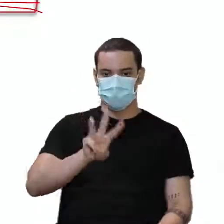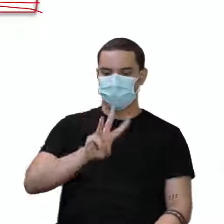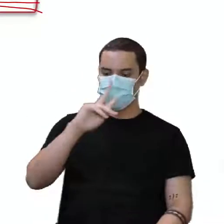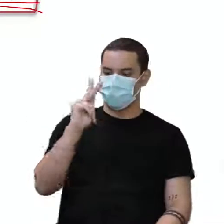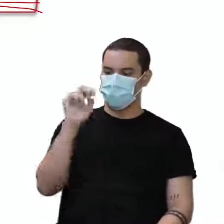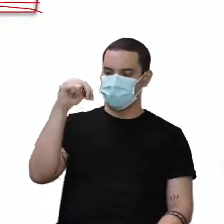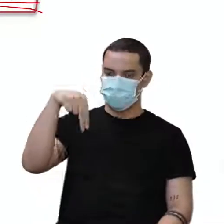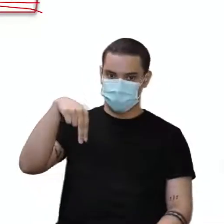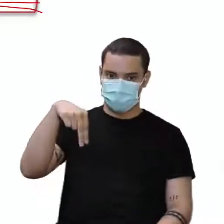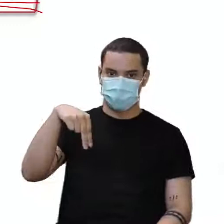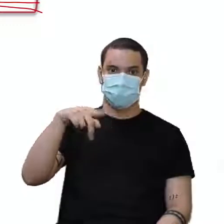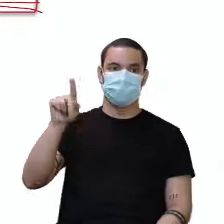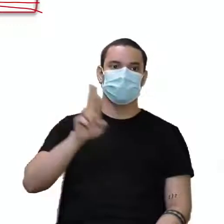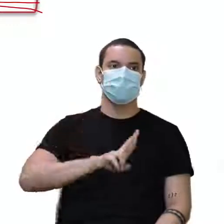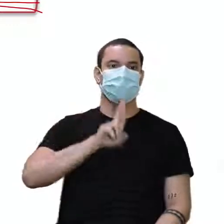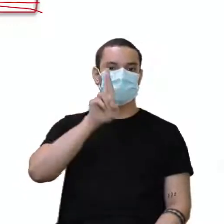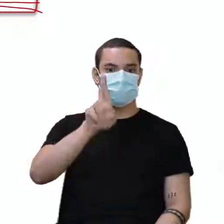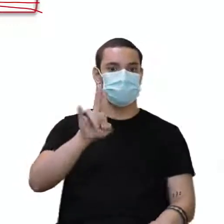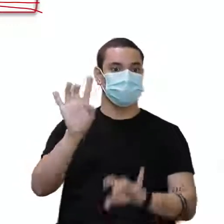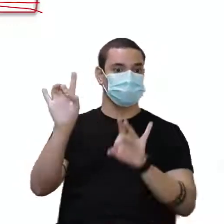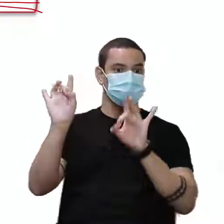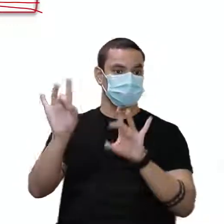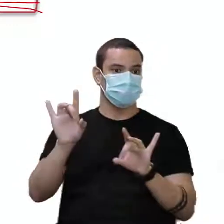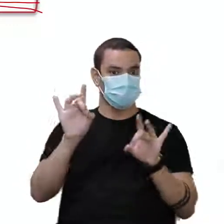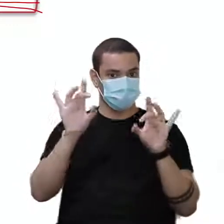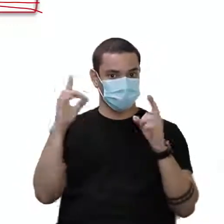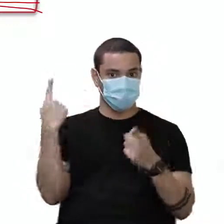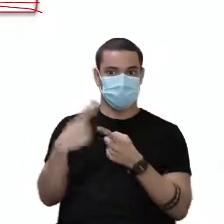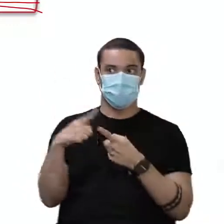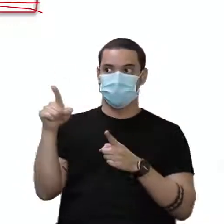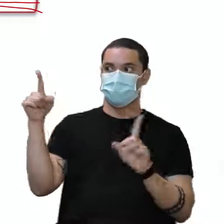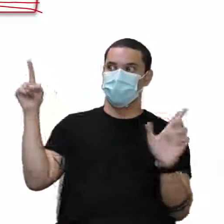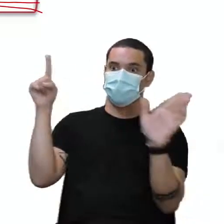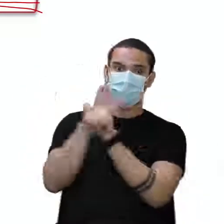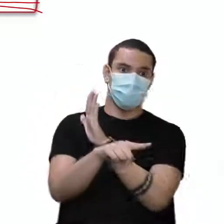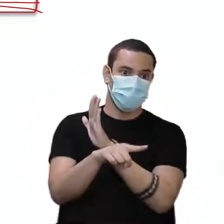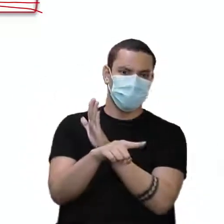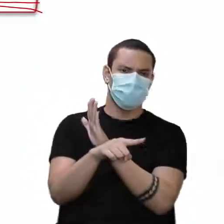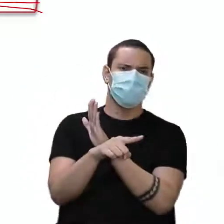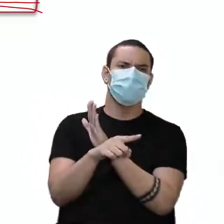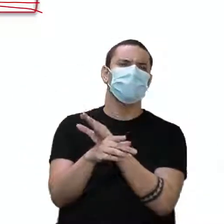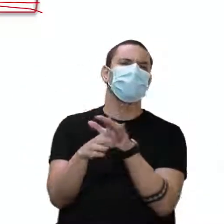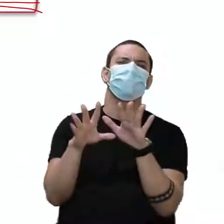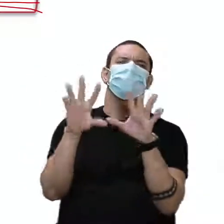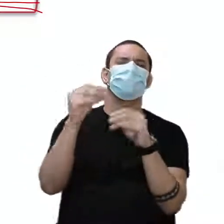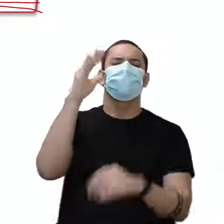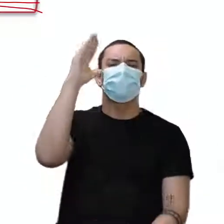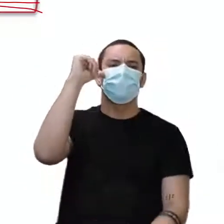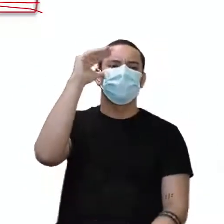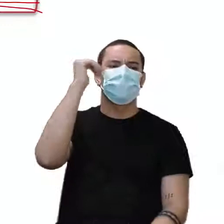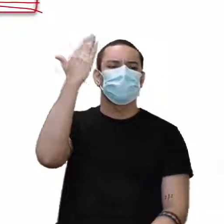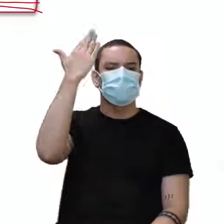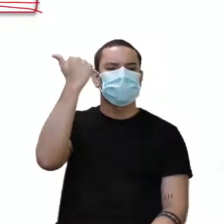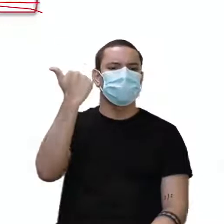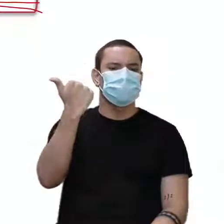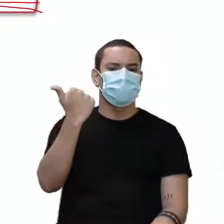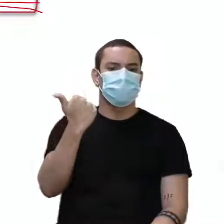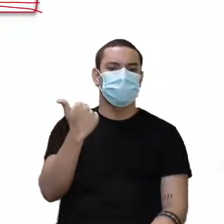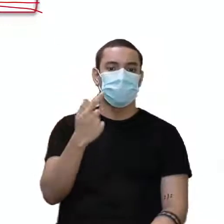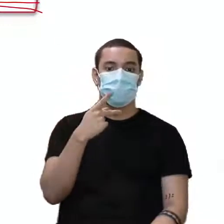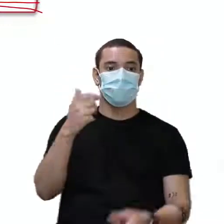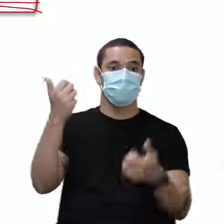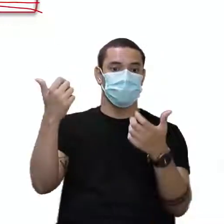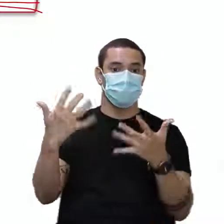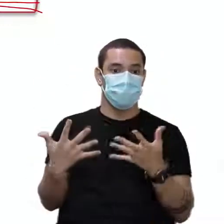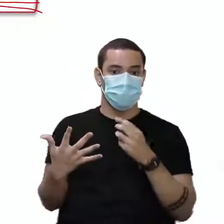foi isso? Aí agora ele vai ser específico. Porque ela perguntou, né? Ela é muito entrona essa Lia. Quer saber demais. Aí o past simple, ele